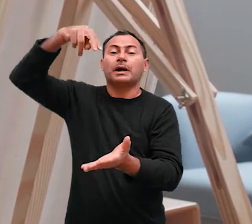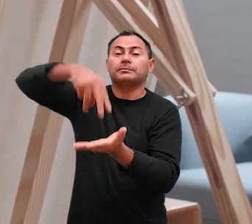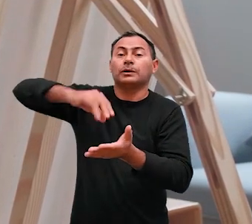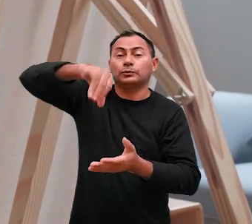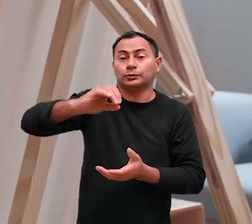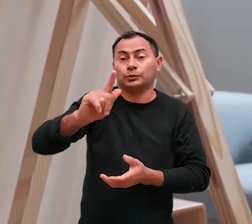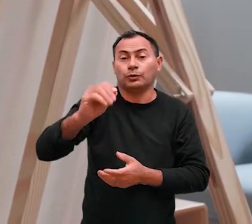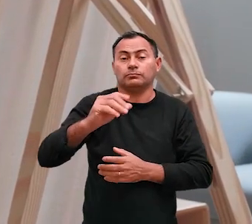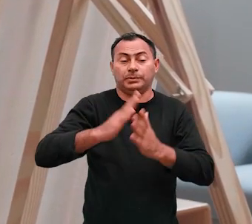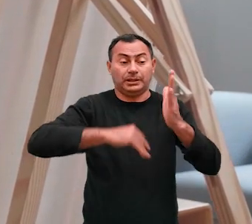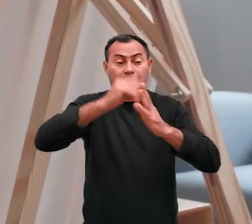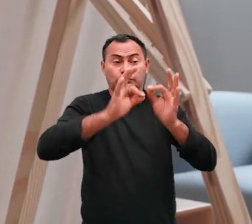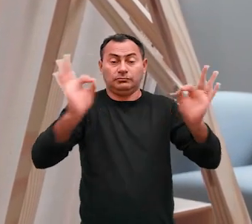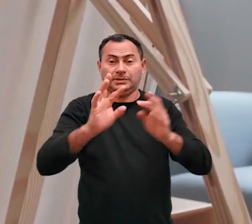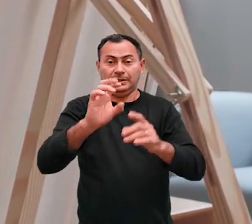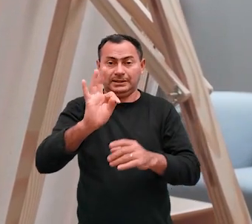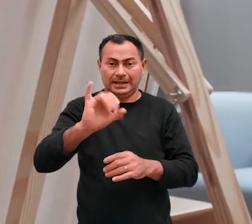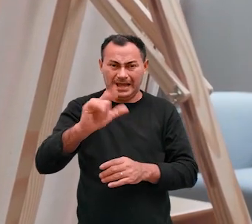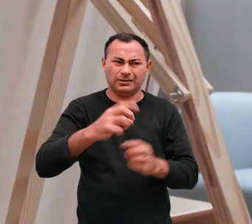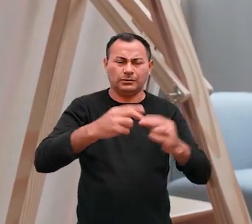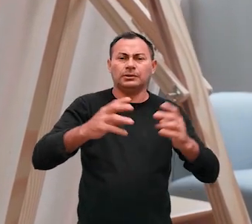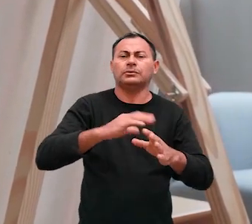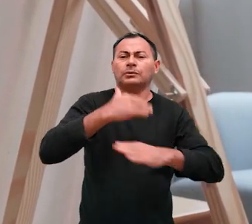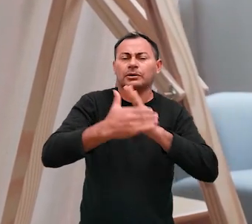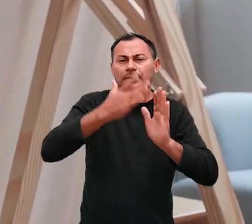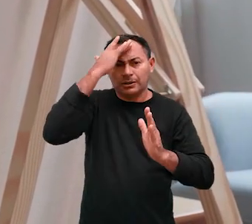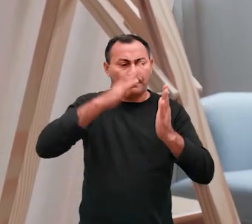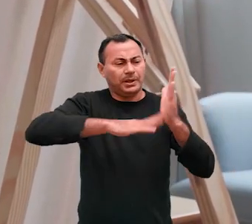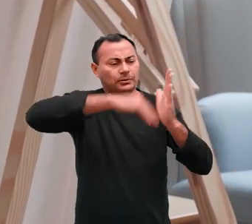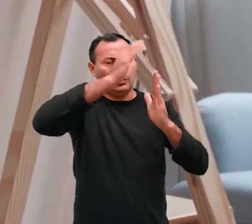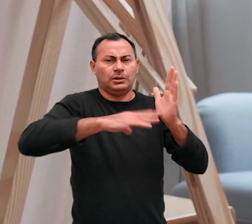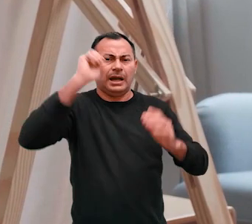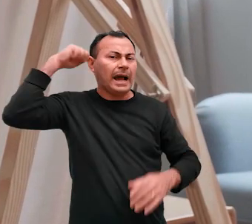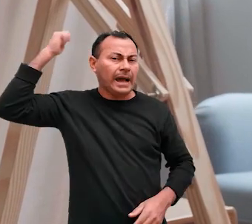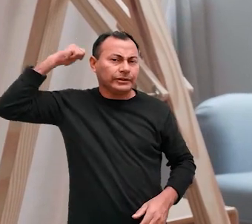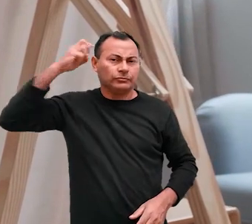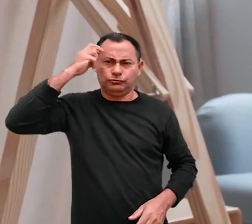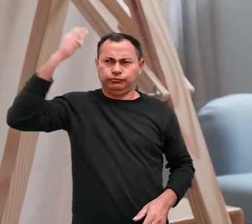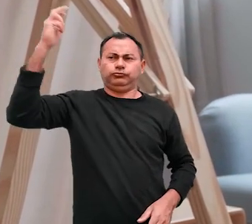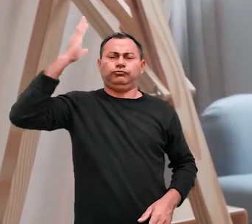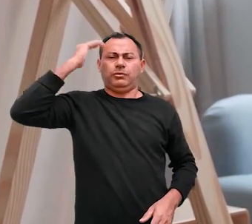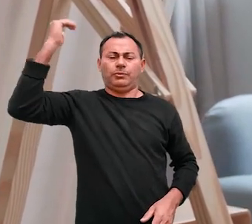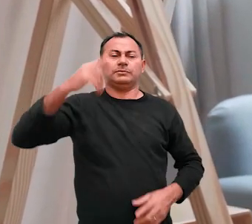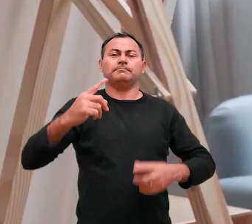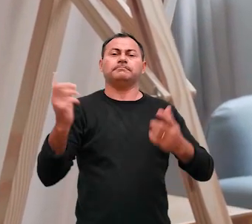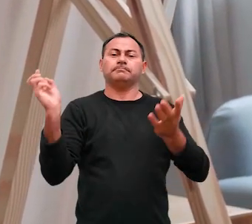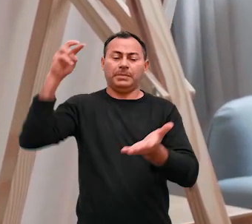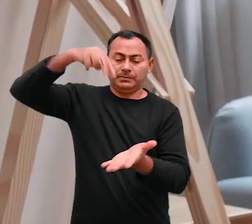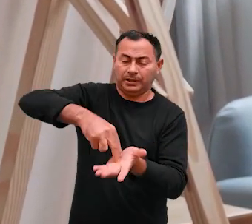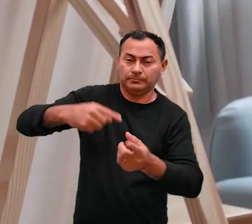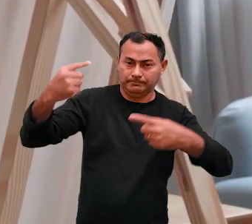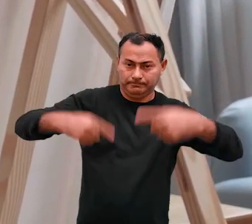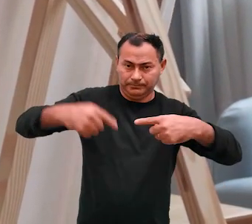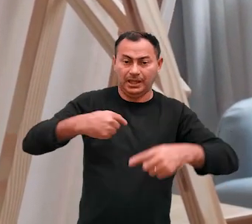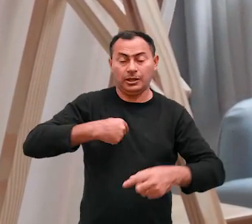de um jogo. Vamos supor que todos fossem pintores e artistas talentosos participando de uma competição.